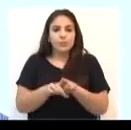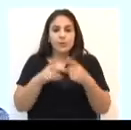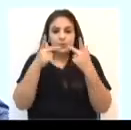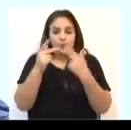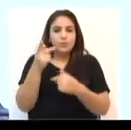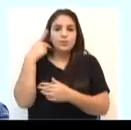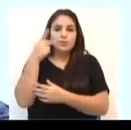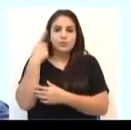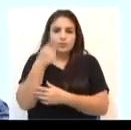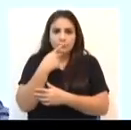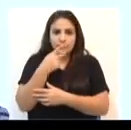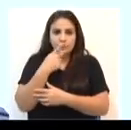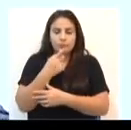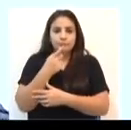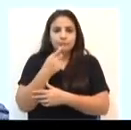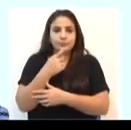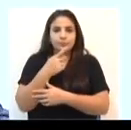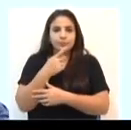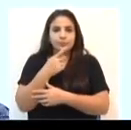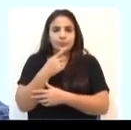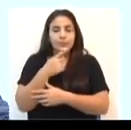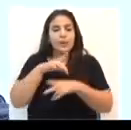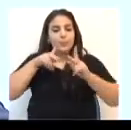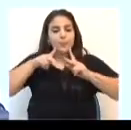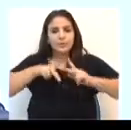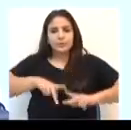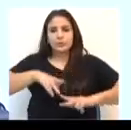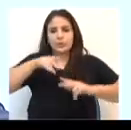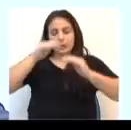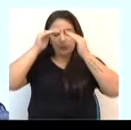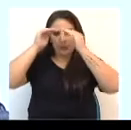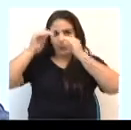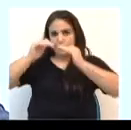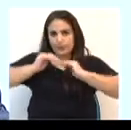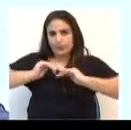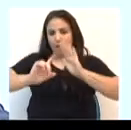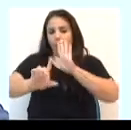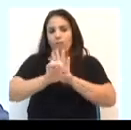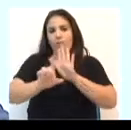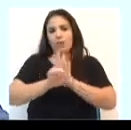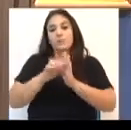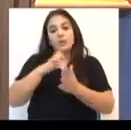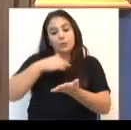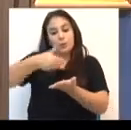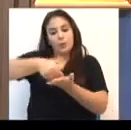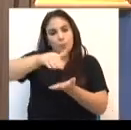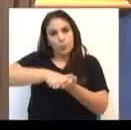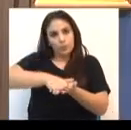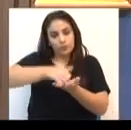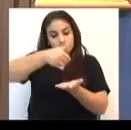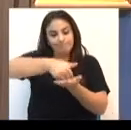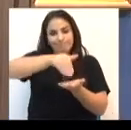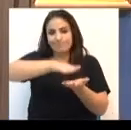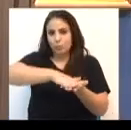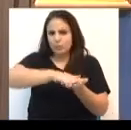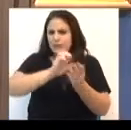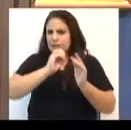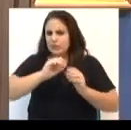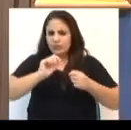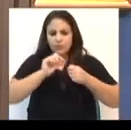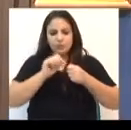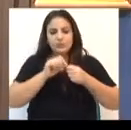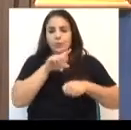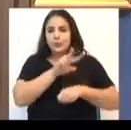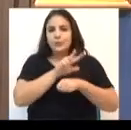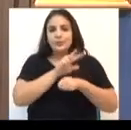com o parlamentar, o proprietário que descumprir a legislação será punido. A multa para o proprietário que não fizer